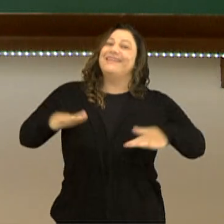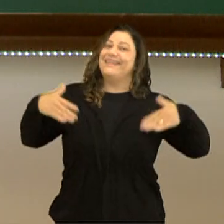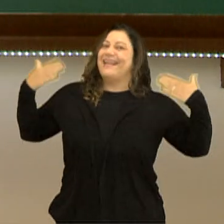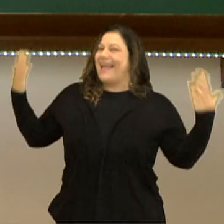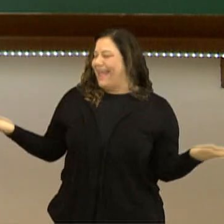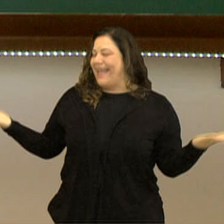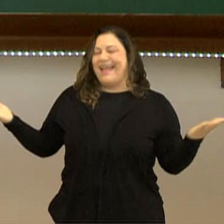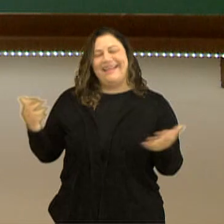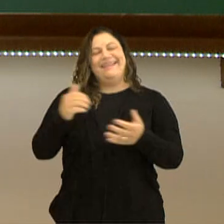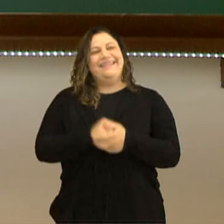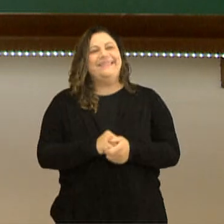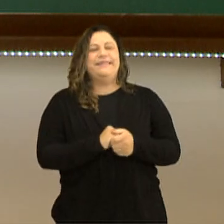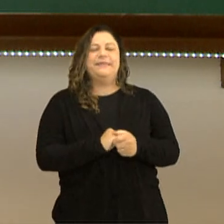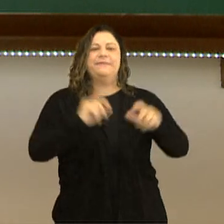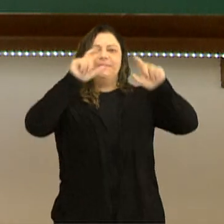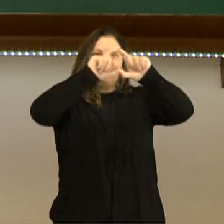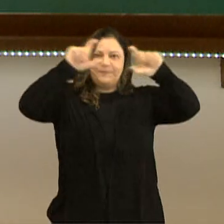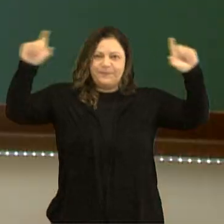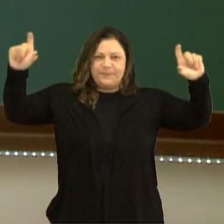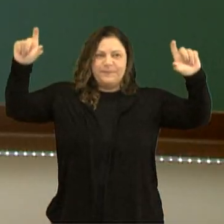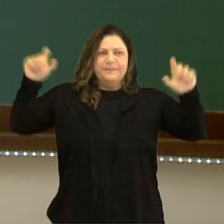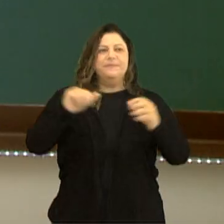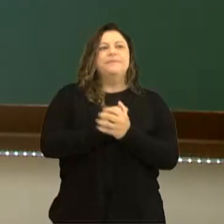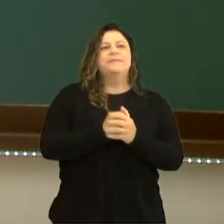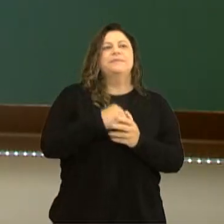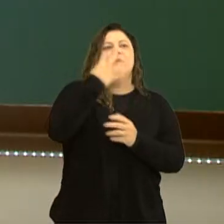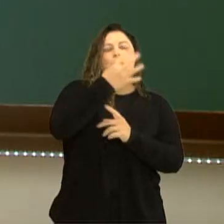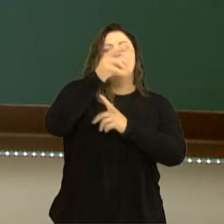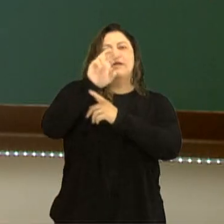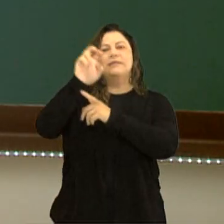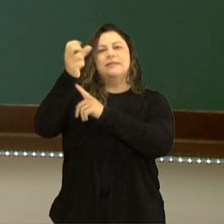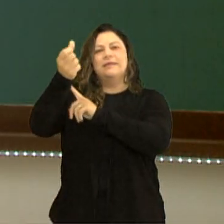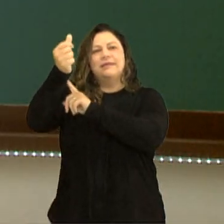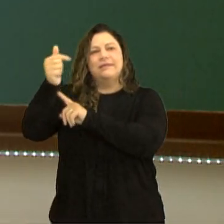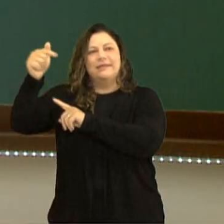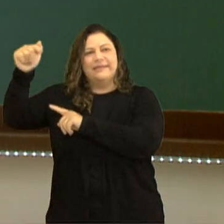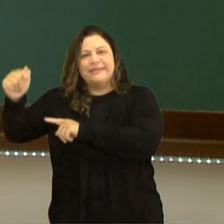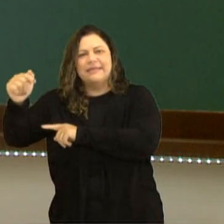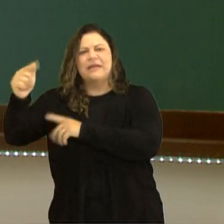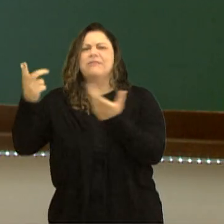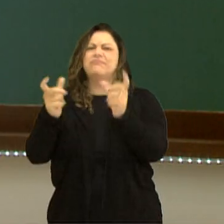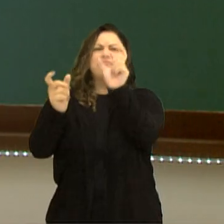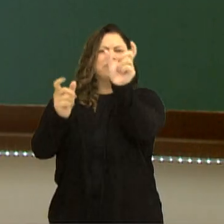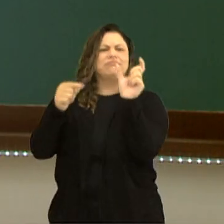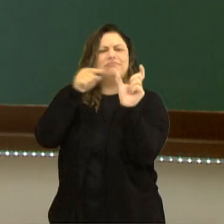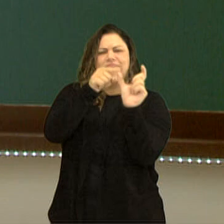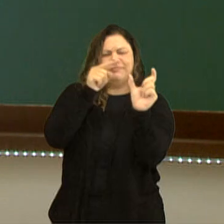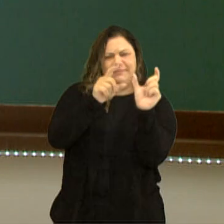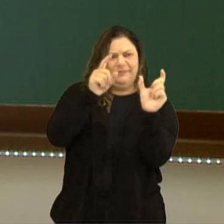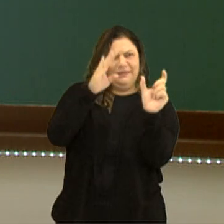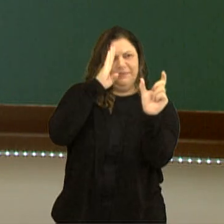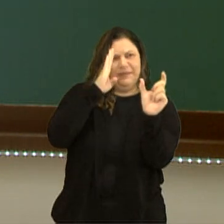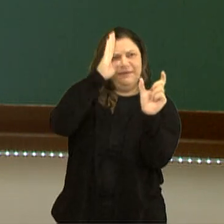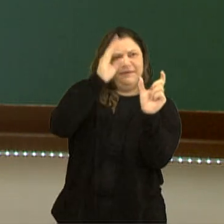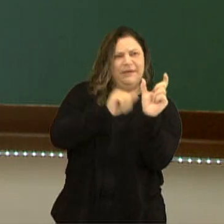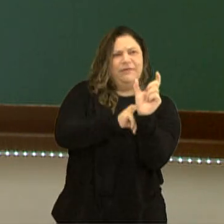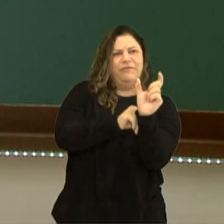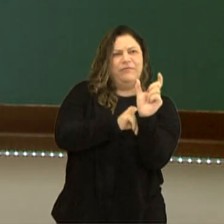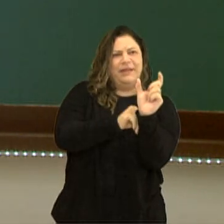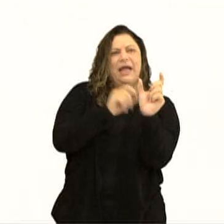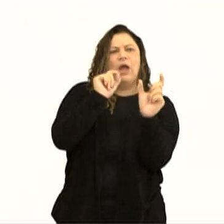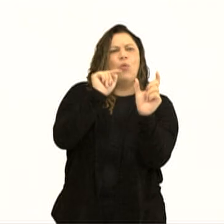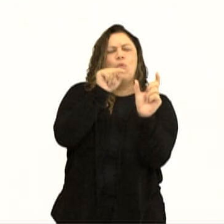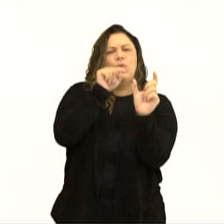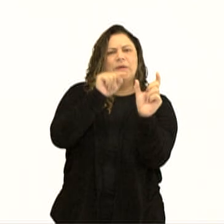aí, então. 4, 5, 6, 7. Hour. Olá, palavrinha-chave, já respondeu minha pergunta. Então, indicam